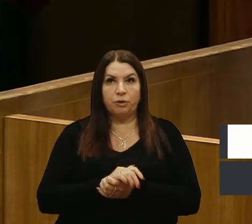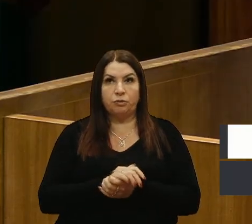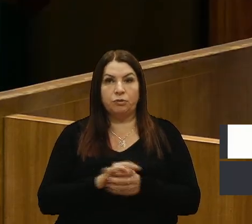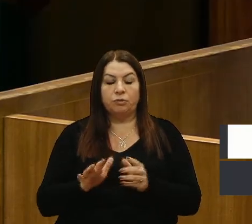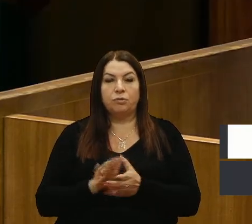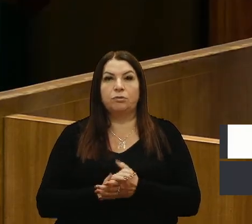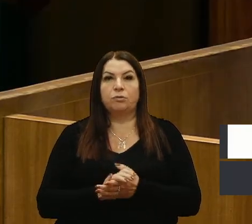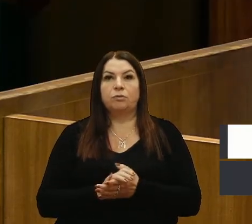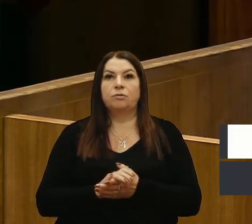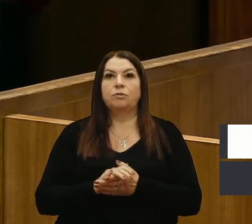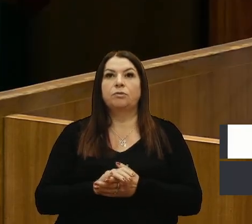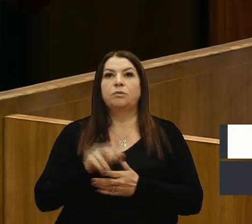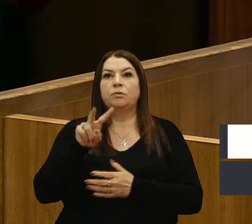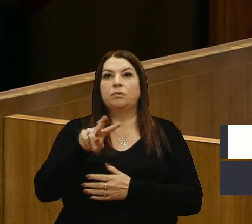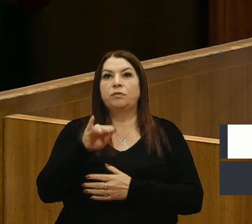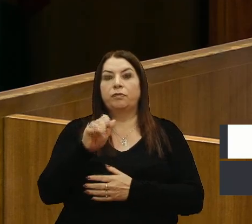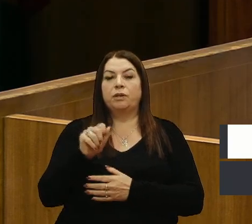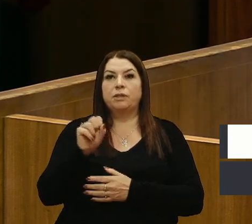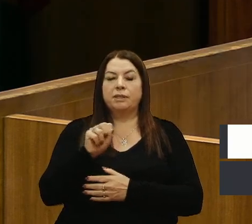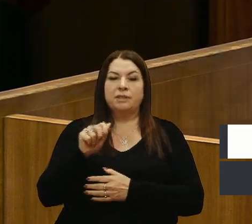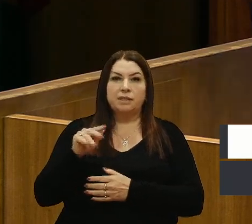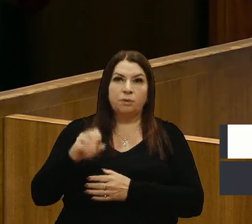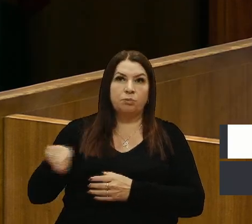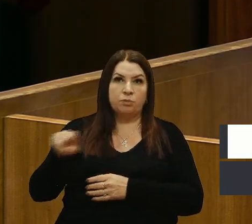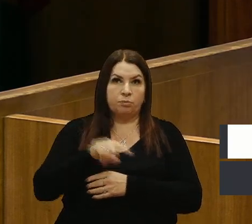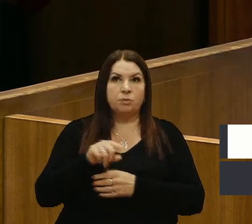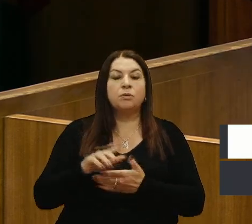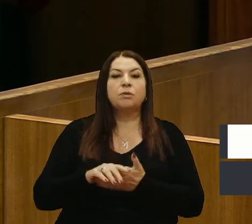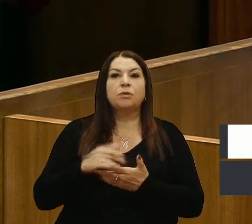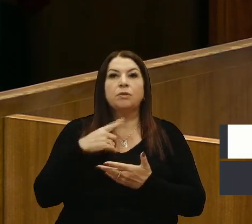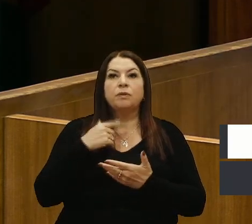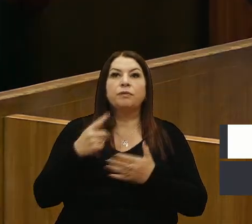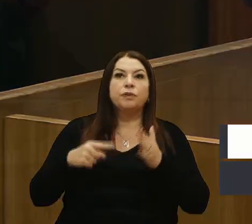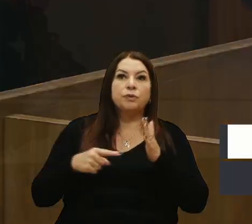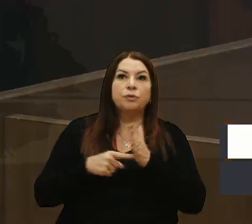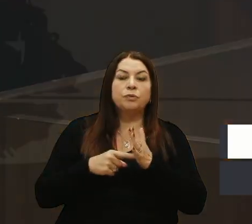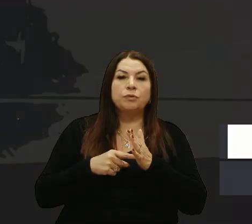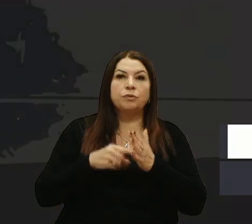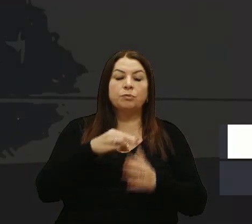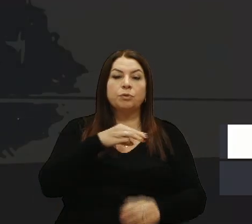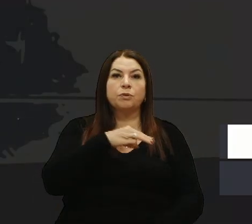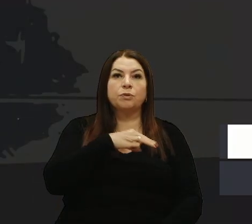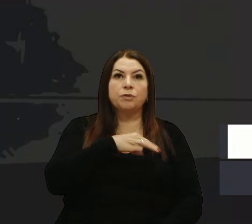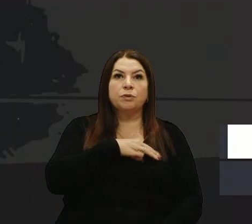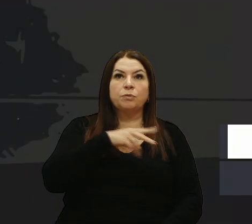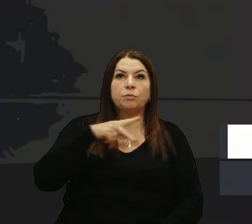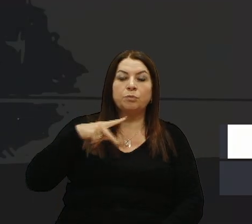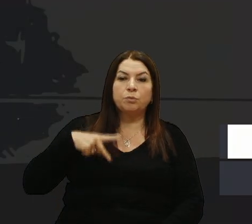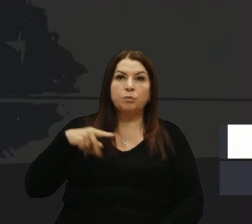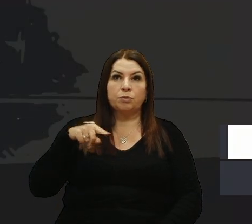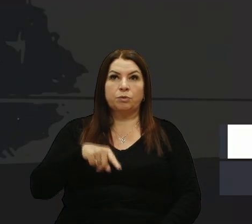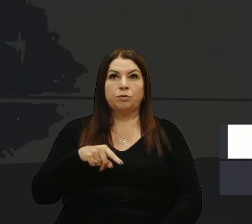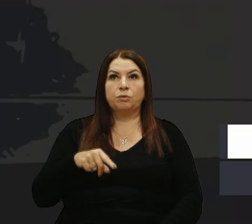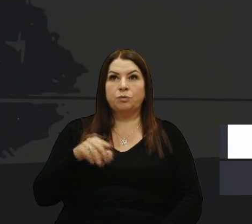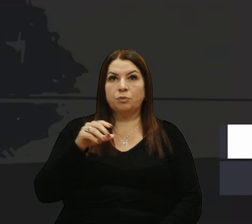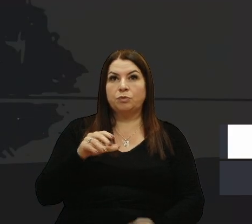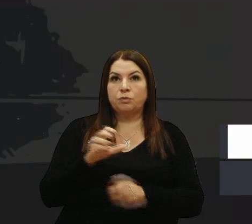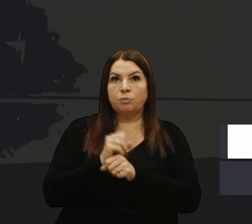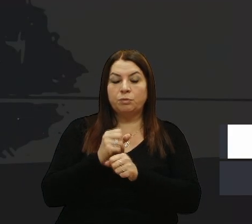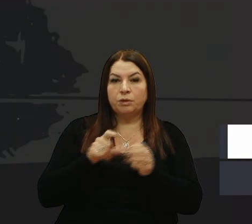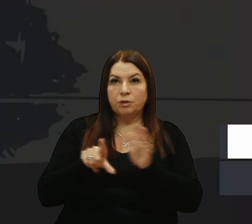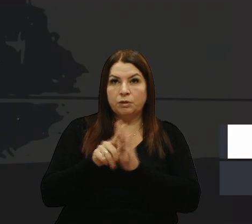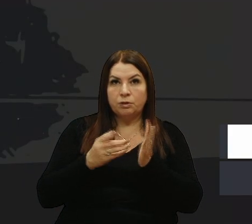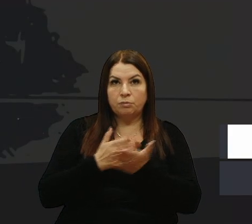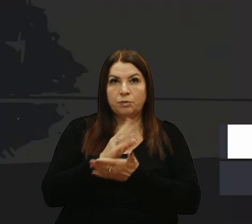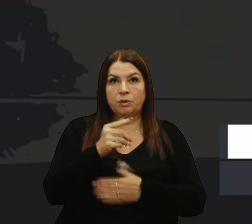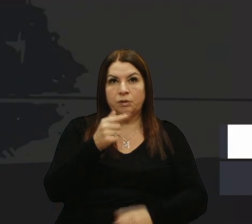Vila Sapo que eu trouxe na semana passada. Inclusive fiz denúncia no Ministério Público de Contas sobre isso. isso da lei aprovada em